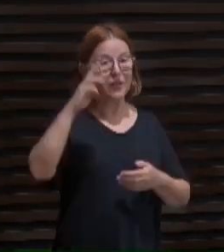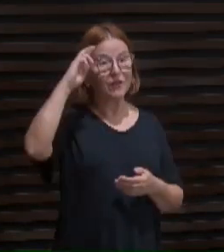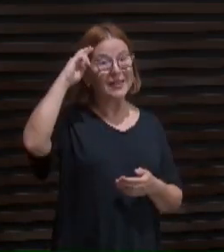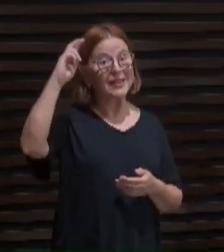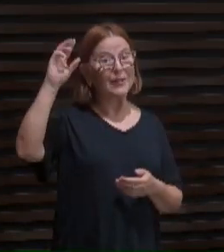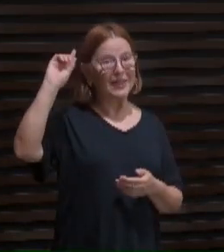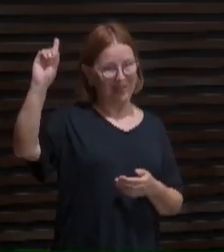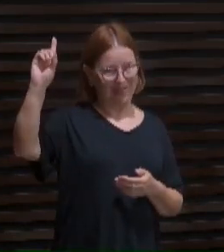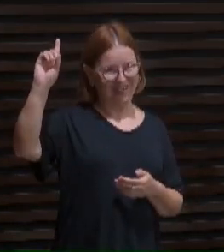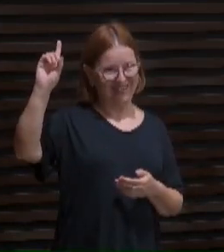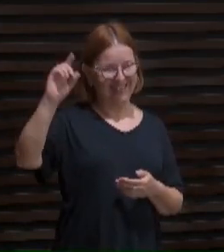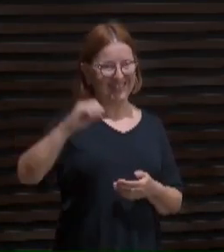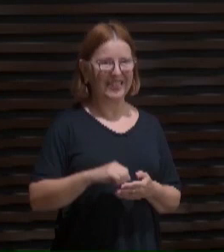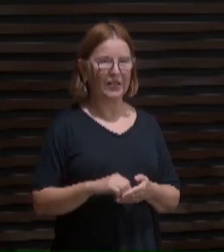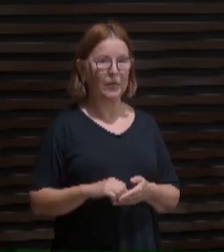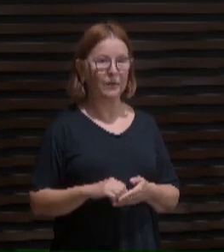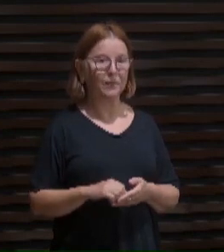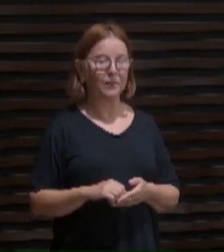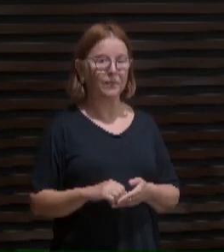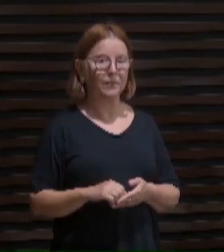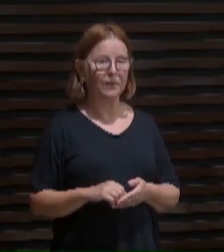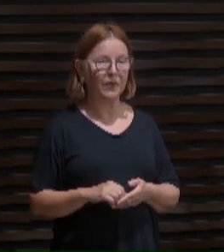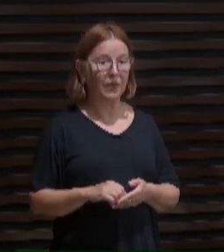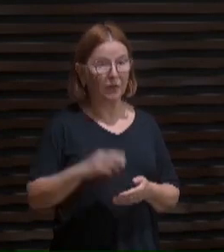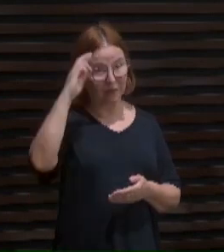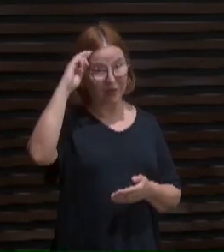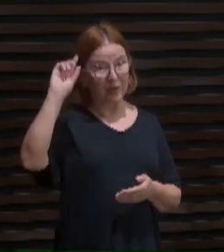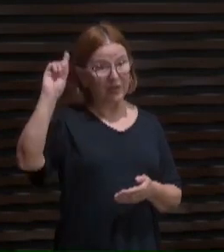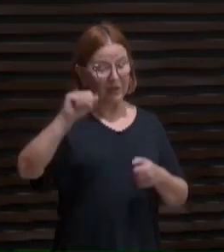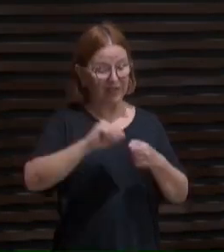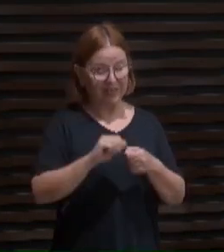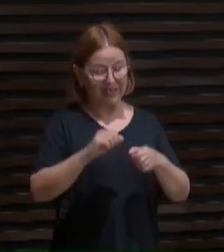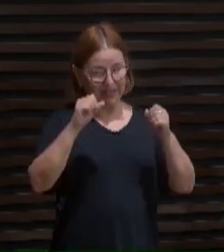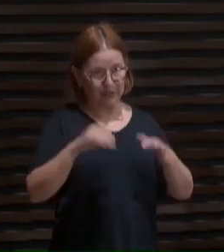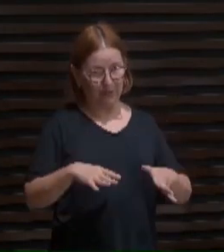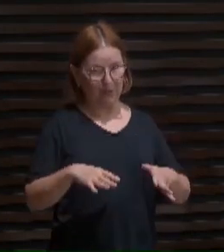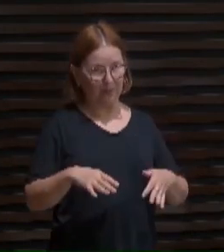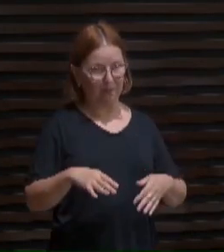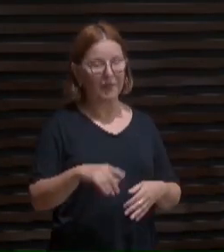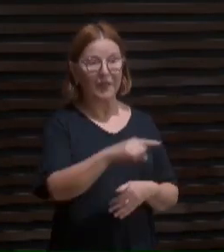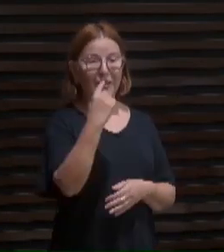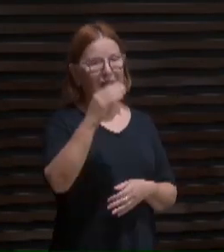foram criados, quando o Senhor Deus o criou. Nós sabemos que Jesus Cristo é o